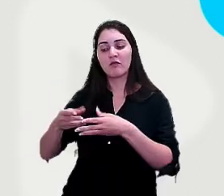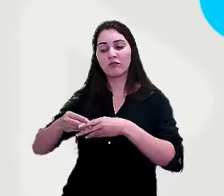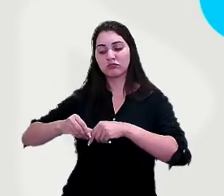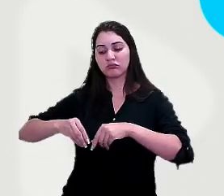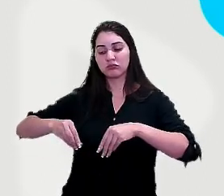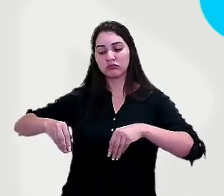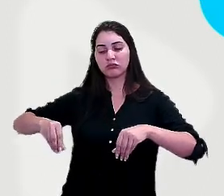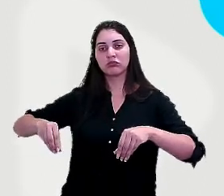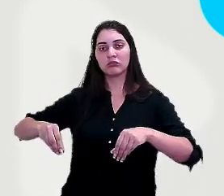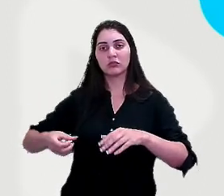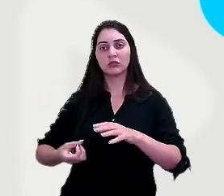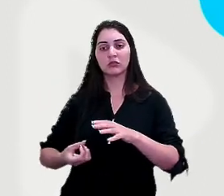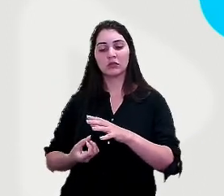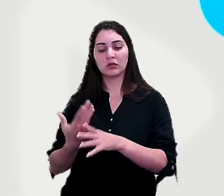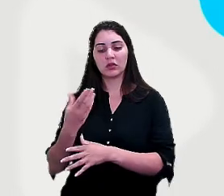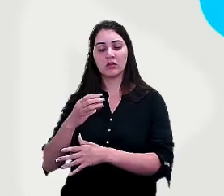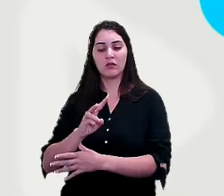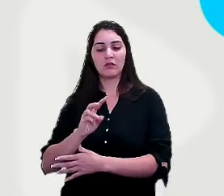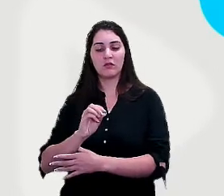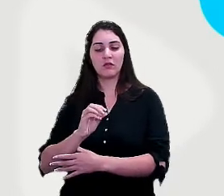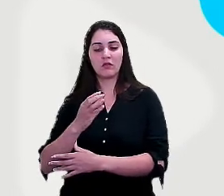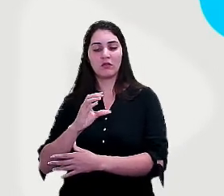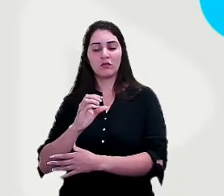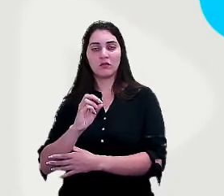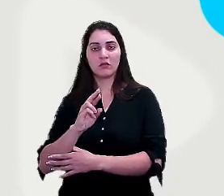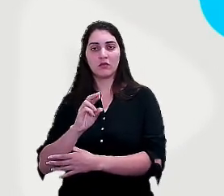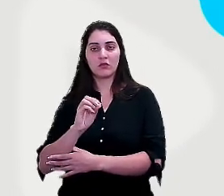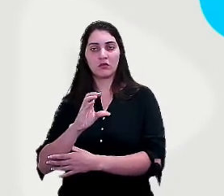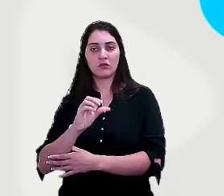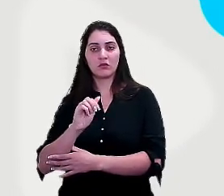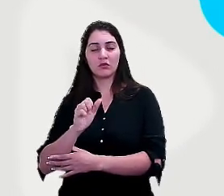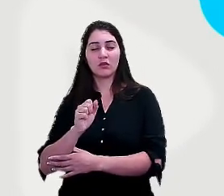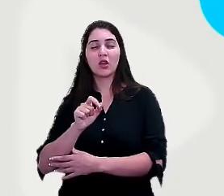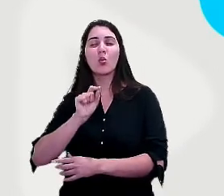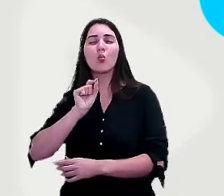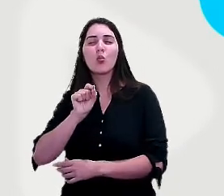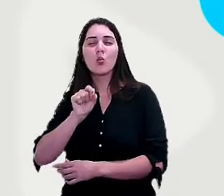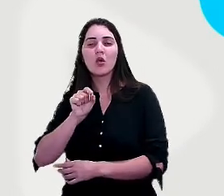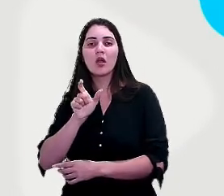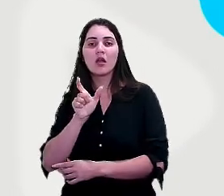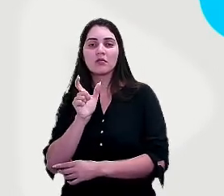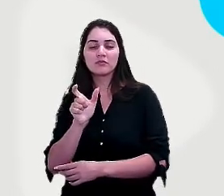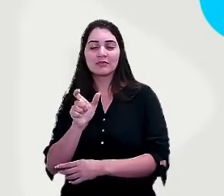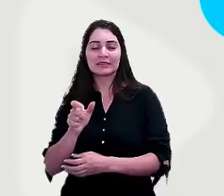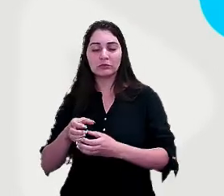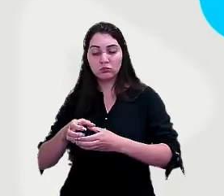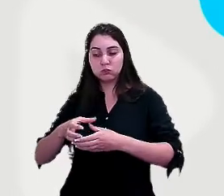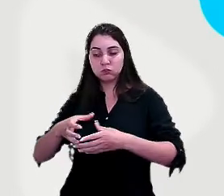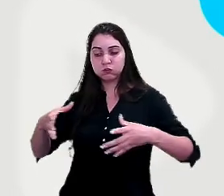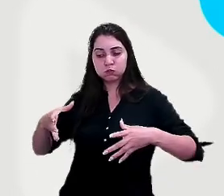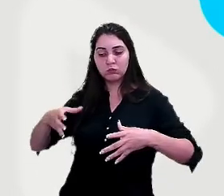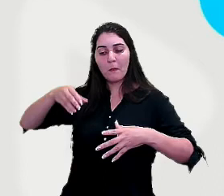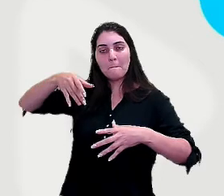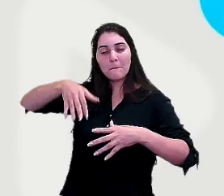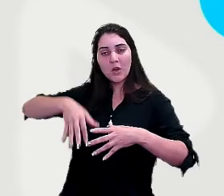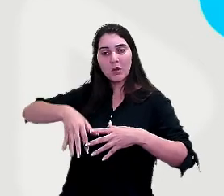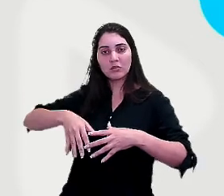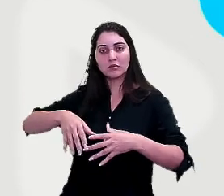provocar o aparecimento de vossorocas. São as vossorocas. Vossorocas são grandes buracos, né, e grandes caminhos, né,